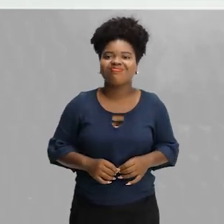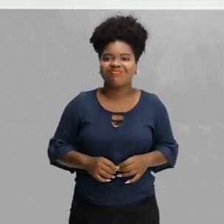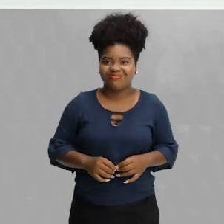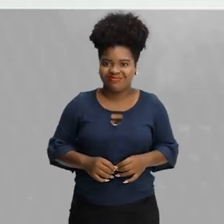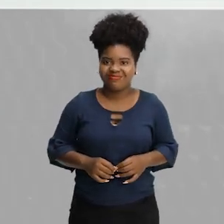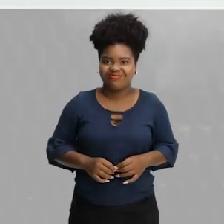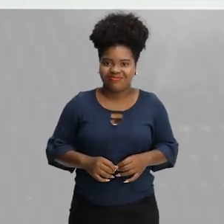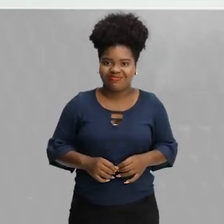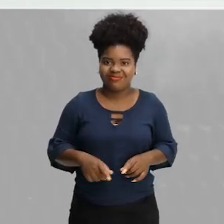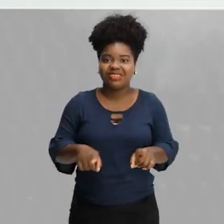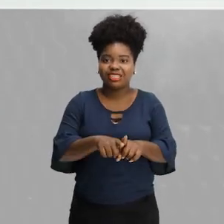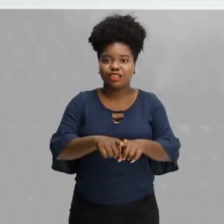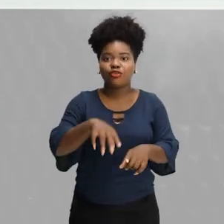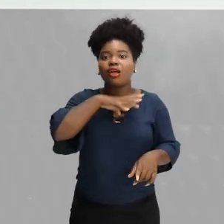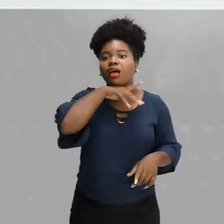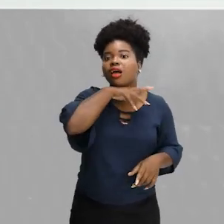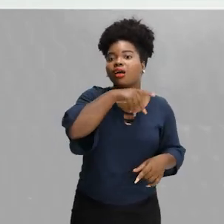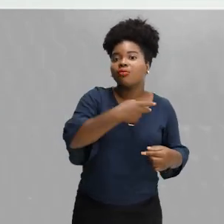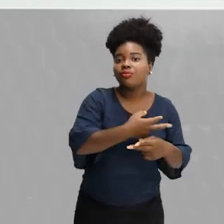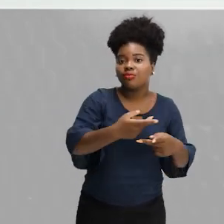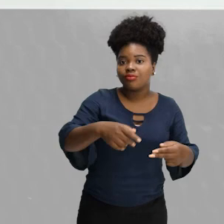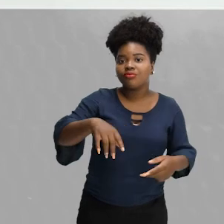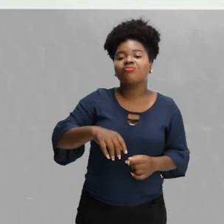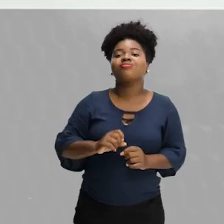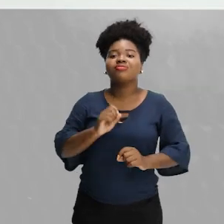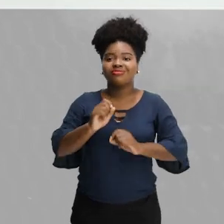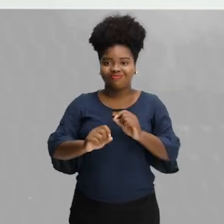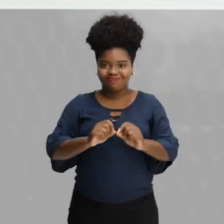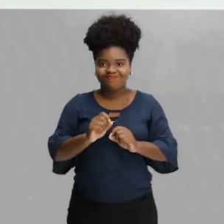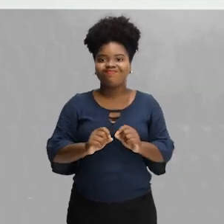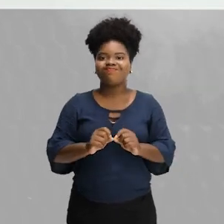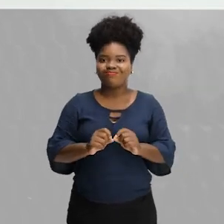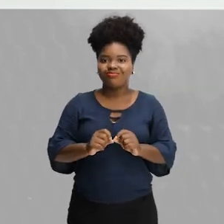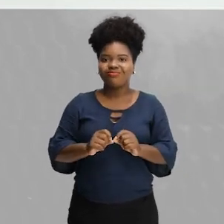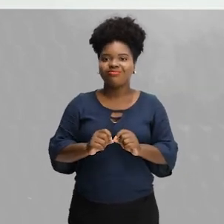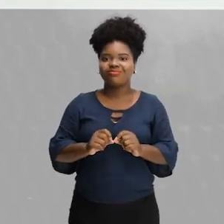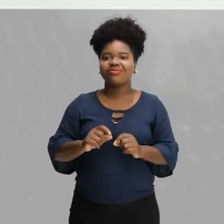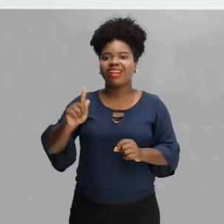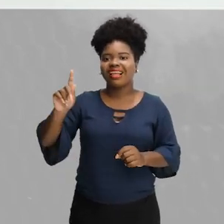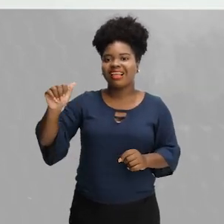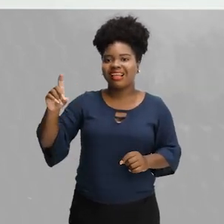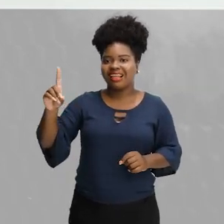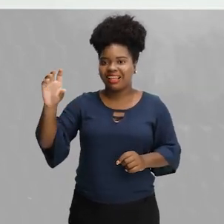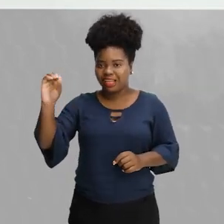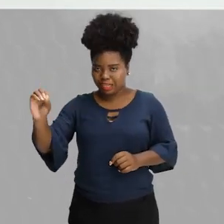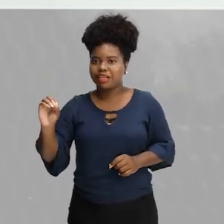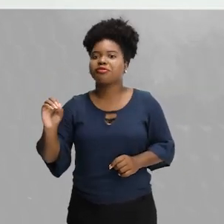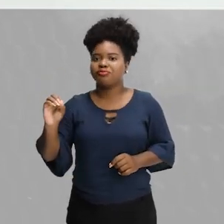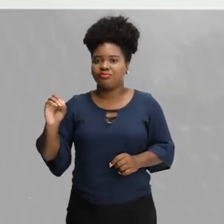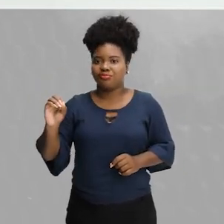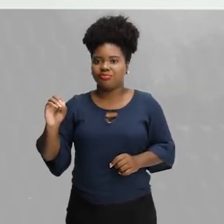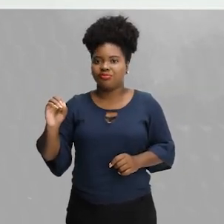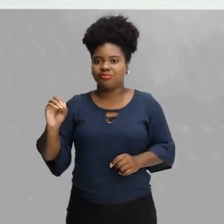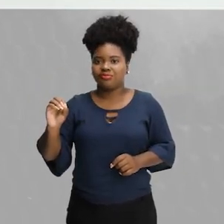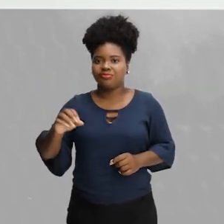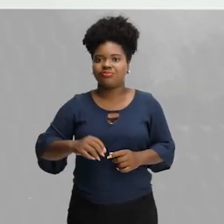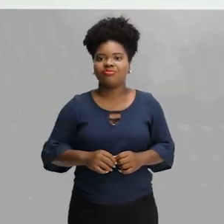gado. Ao gado por quê? Porque o gado tem uma característica que é o de